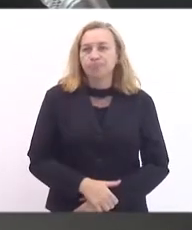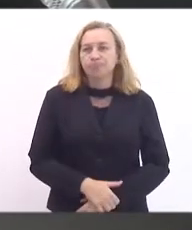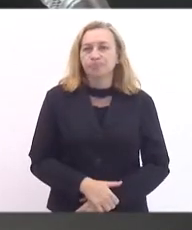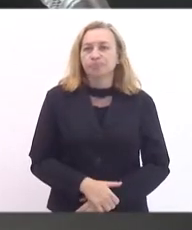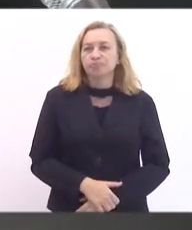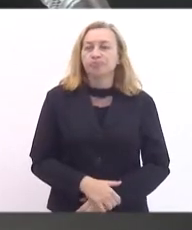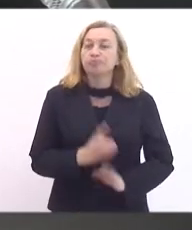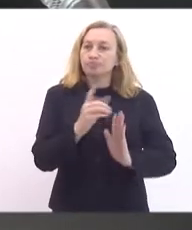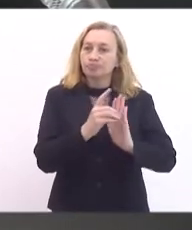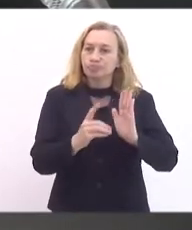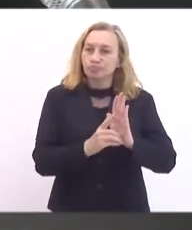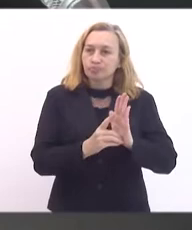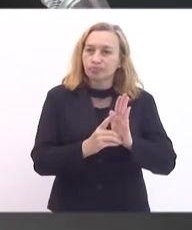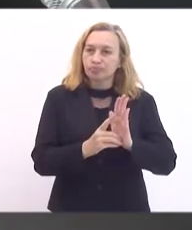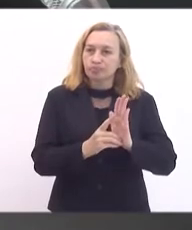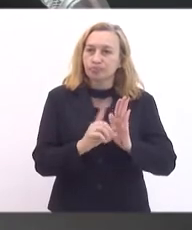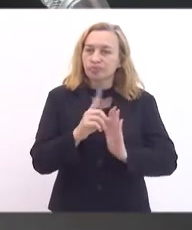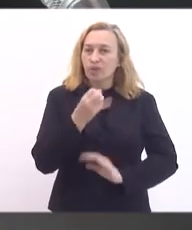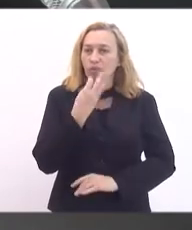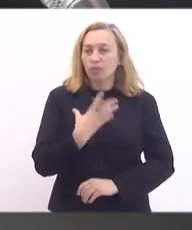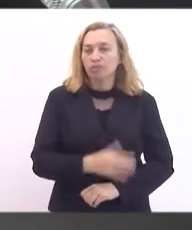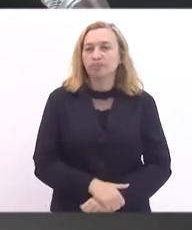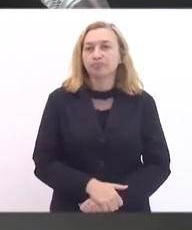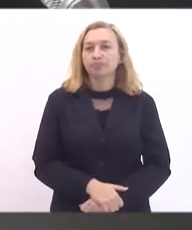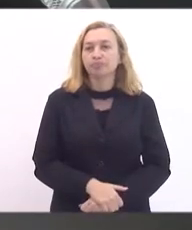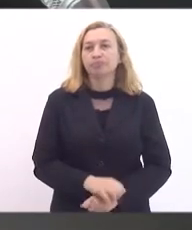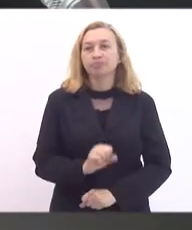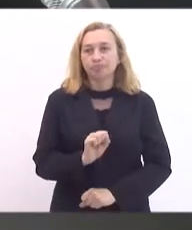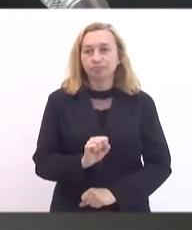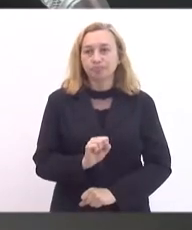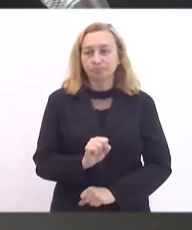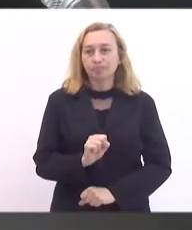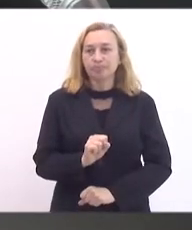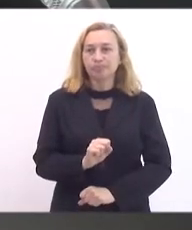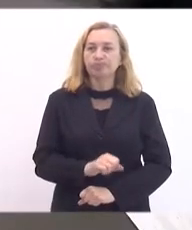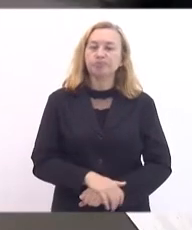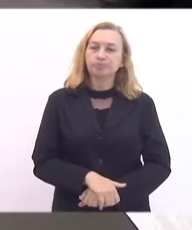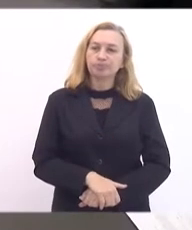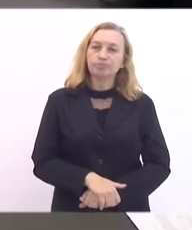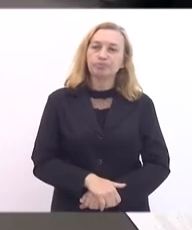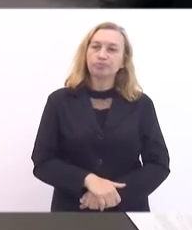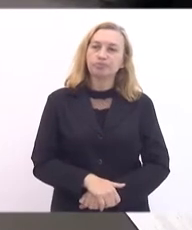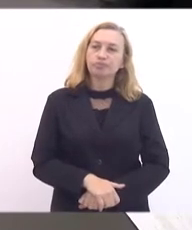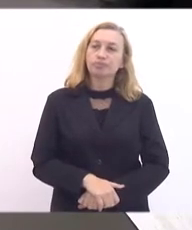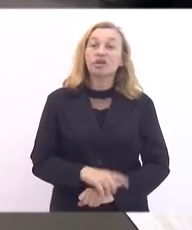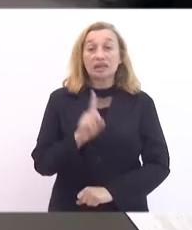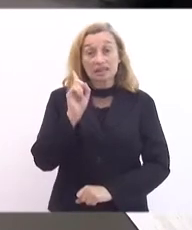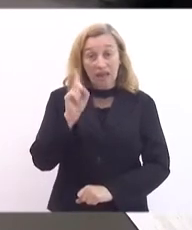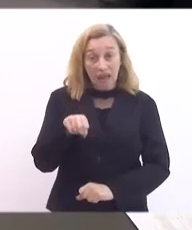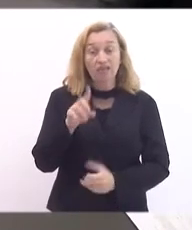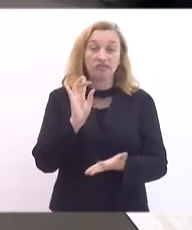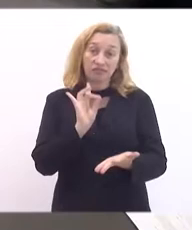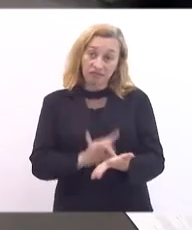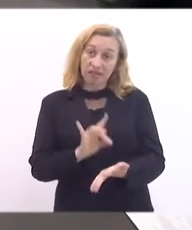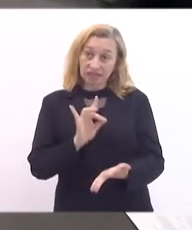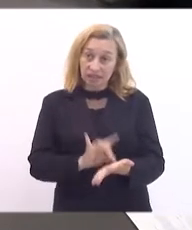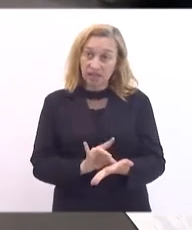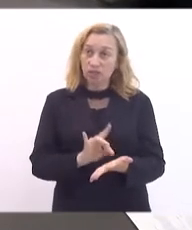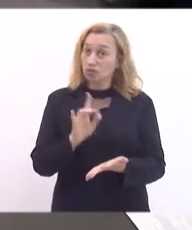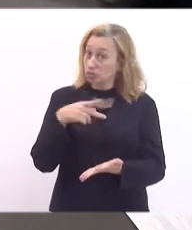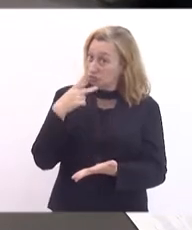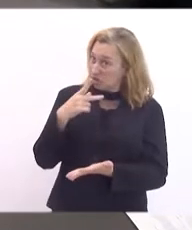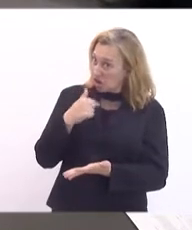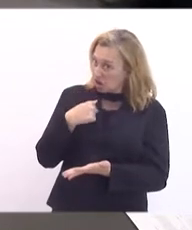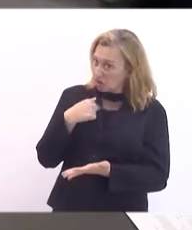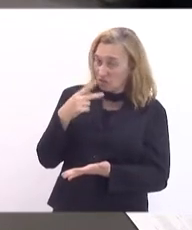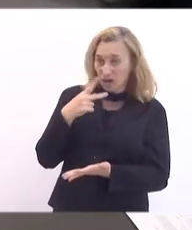esse decreto é ineficiente fazer mais se se isto é ver eu não tô dizendo